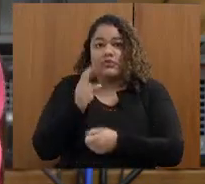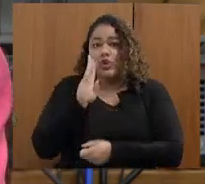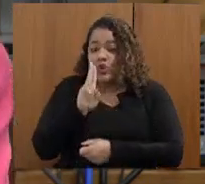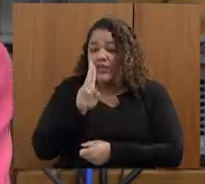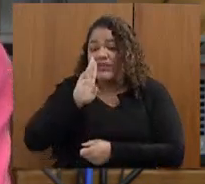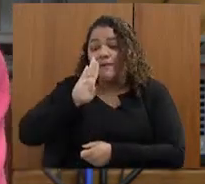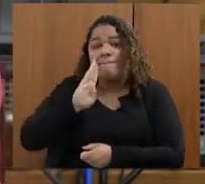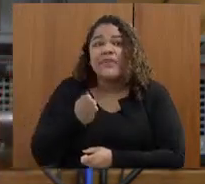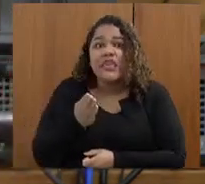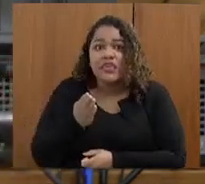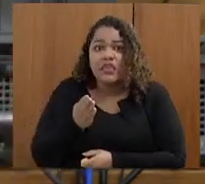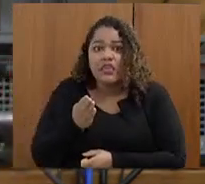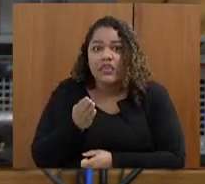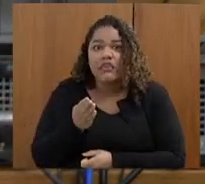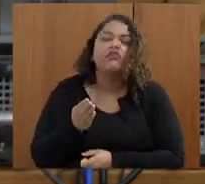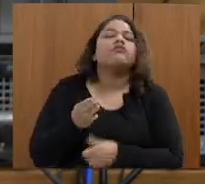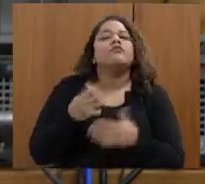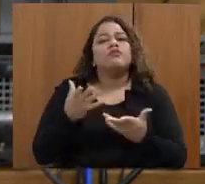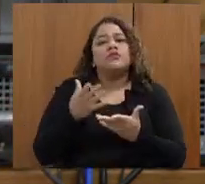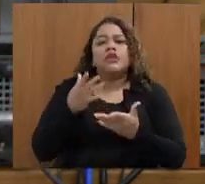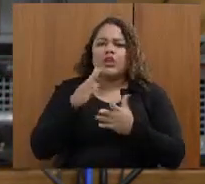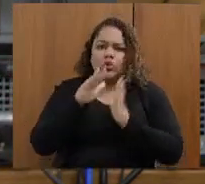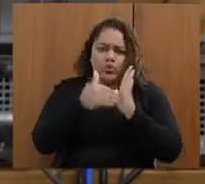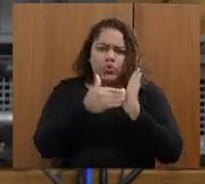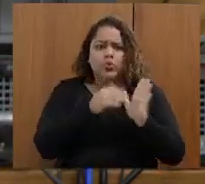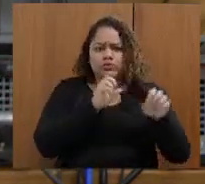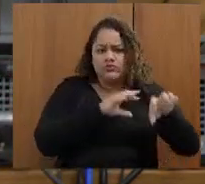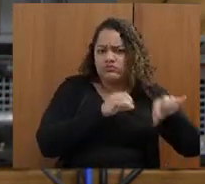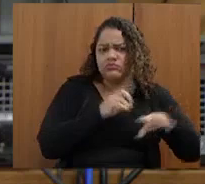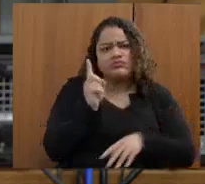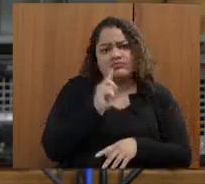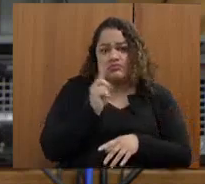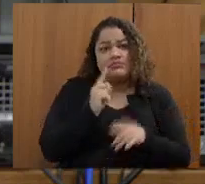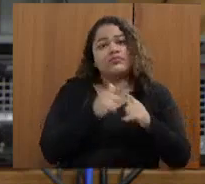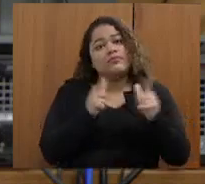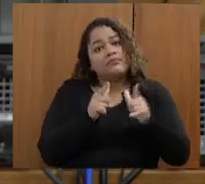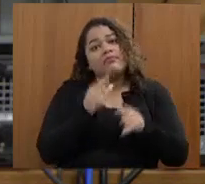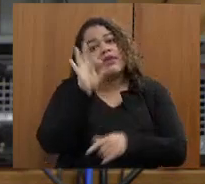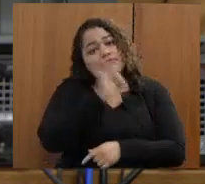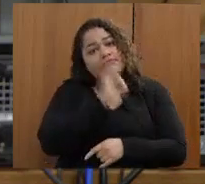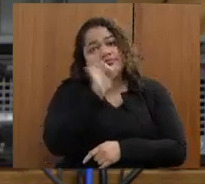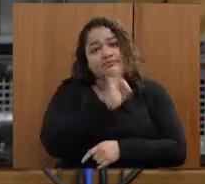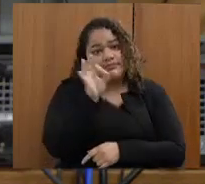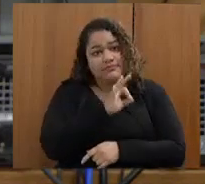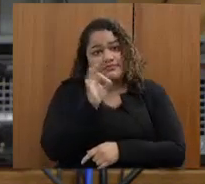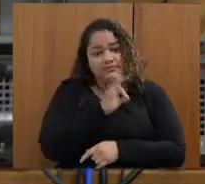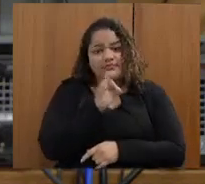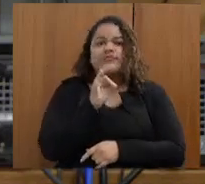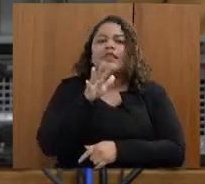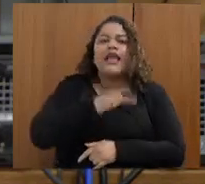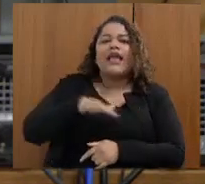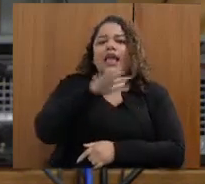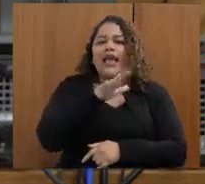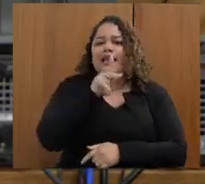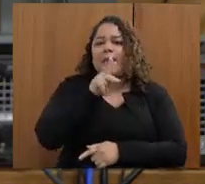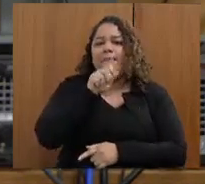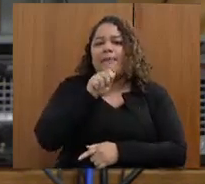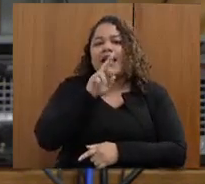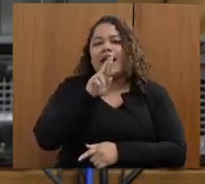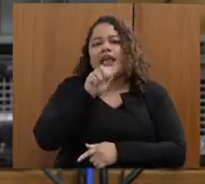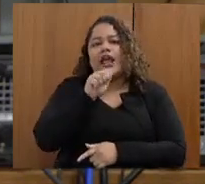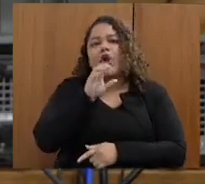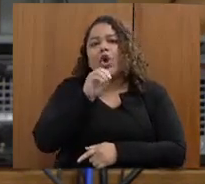mas uma parte dos projetos aprovados dos Dois Bilhões para obras na bacia do Paraopeba graças ao crime da Vale é